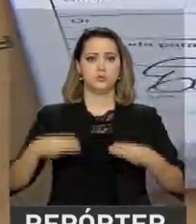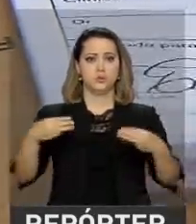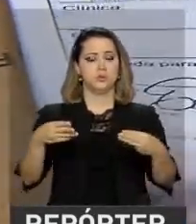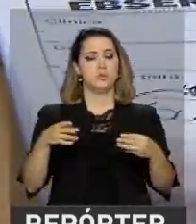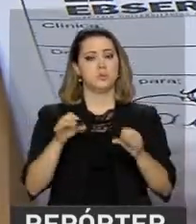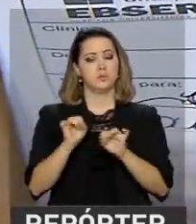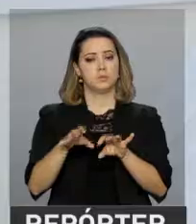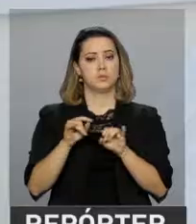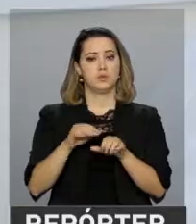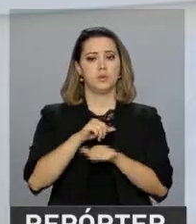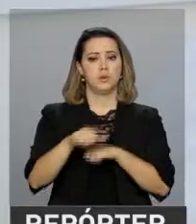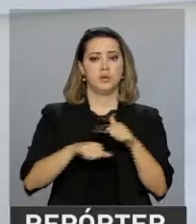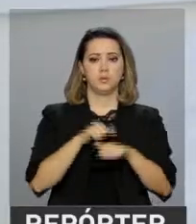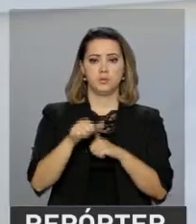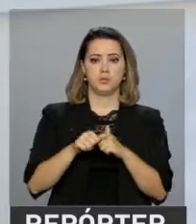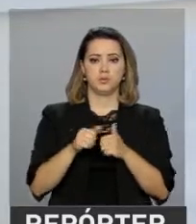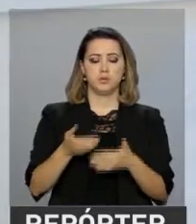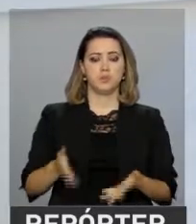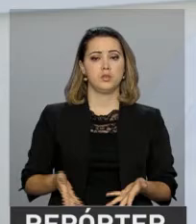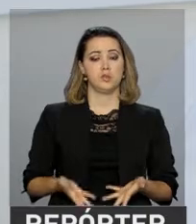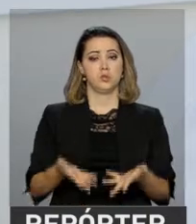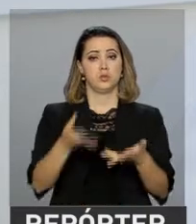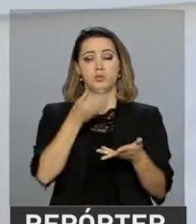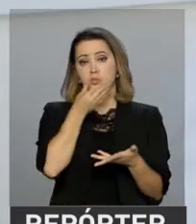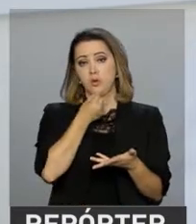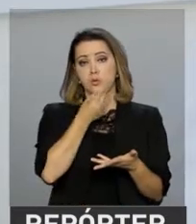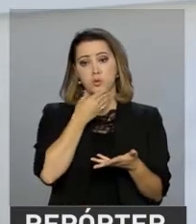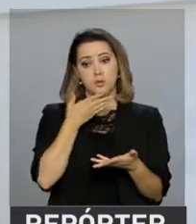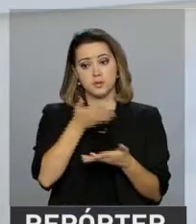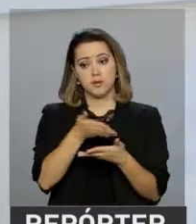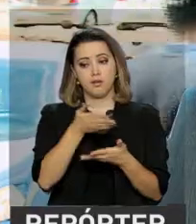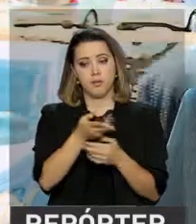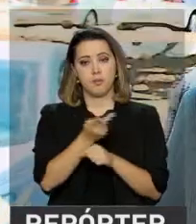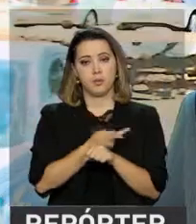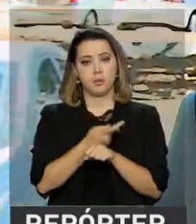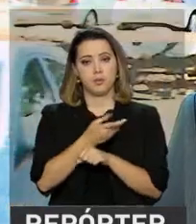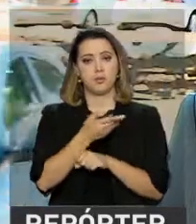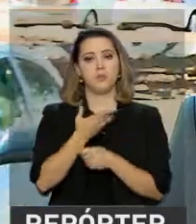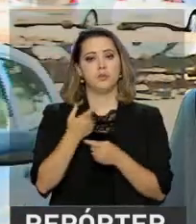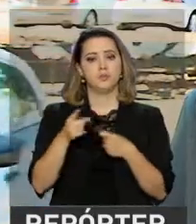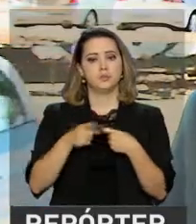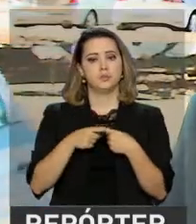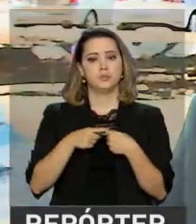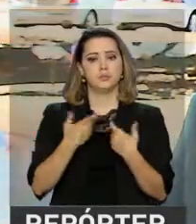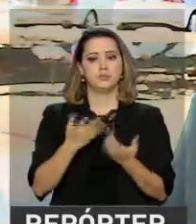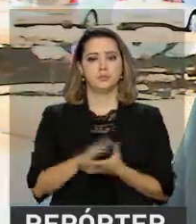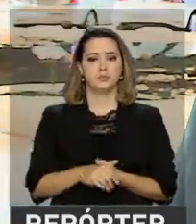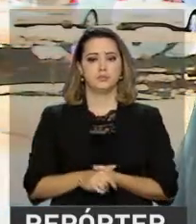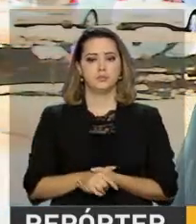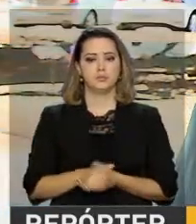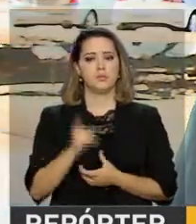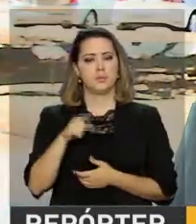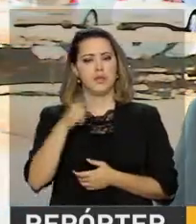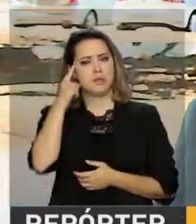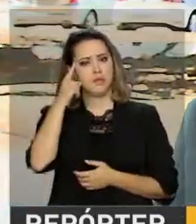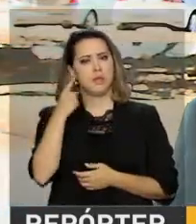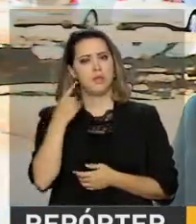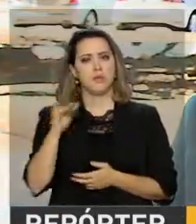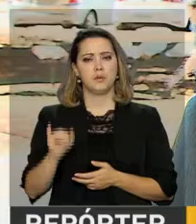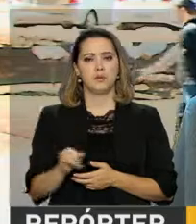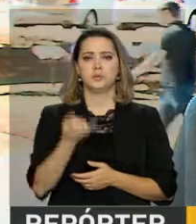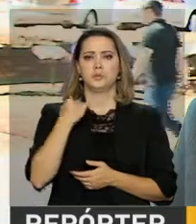essa cultura e estimular os homens a irem ao médico a ideia é aproveitar a ida do homem ao hospital